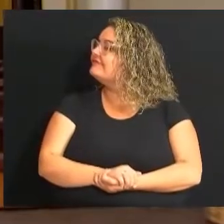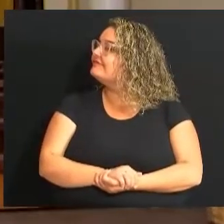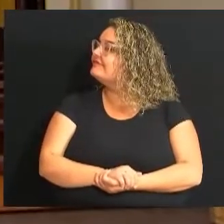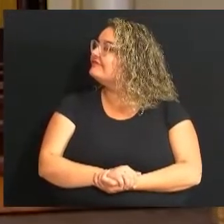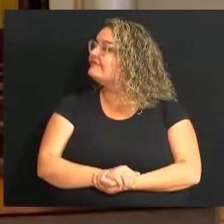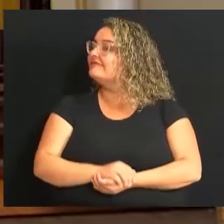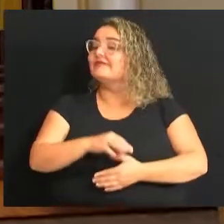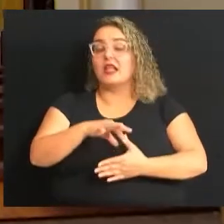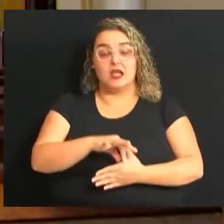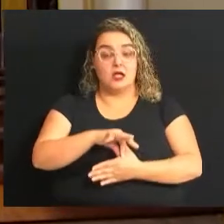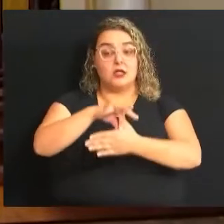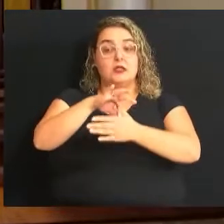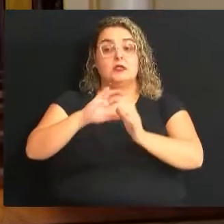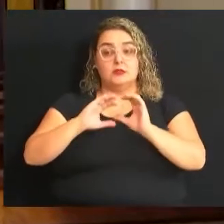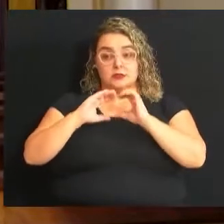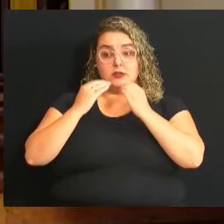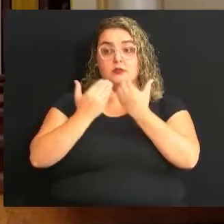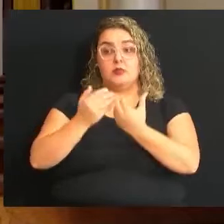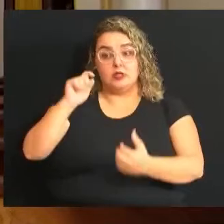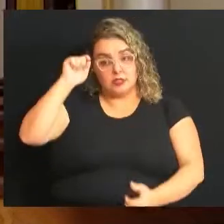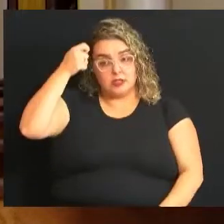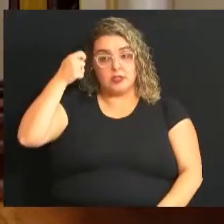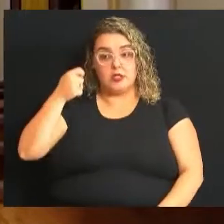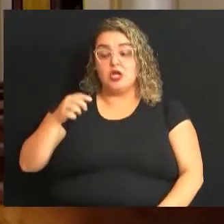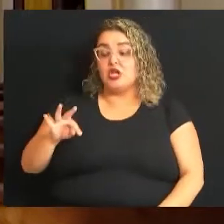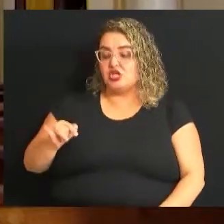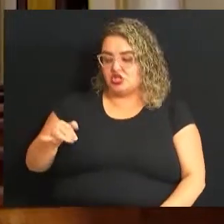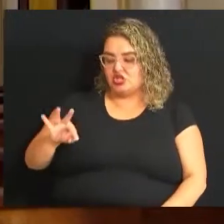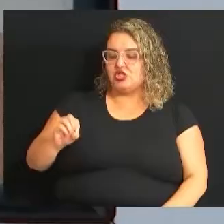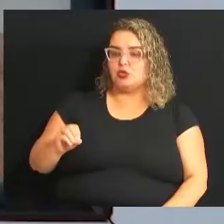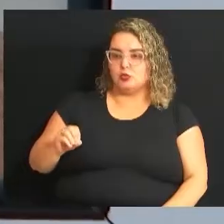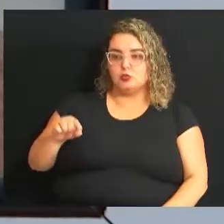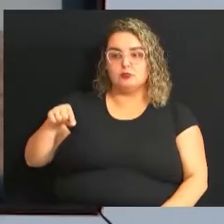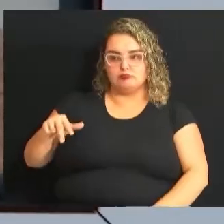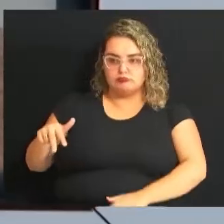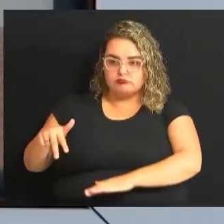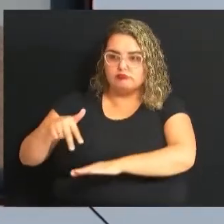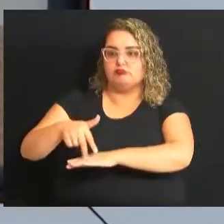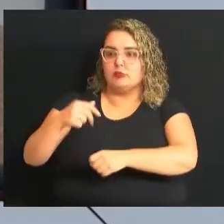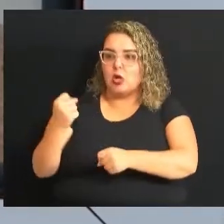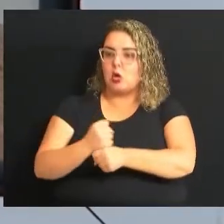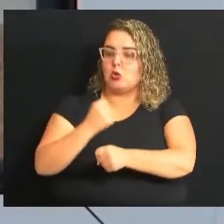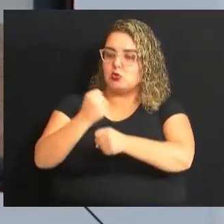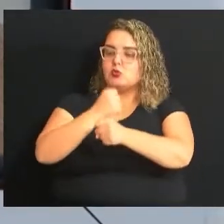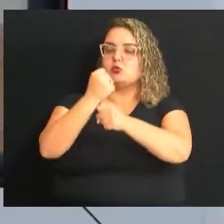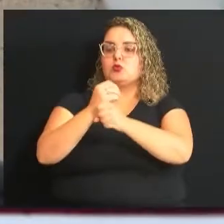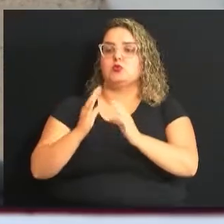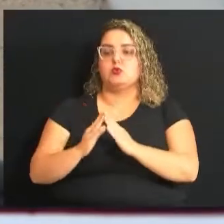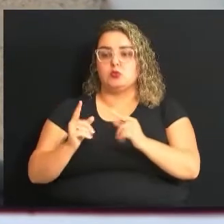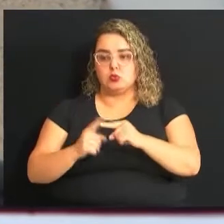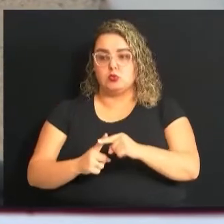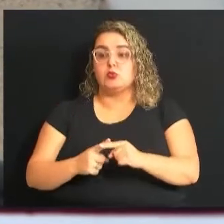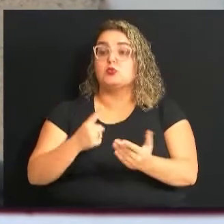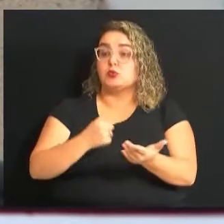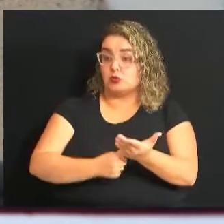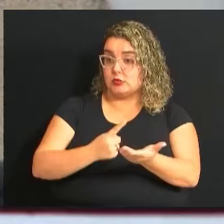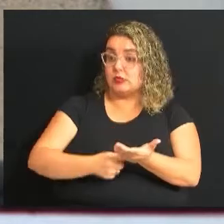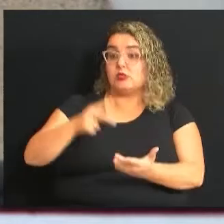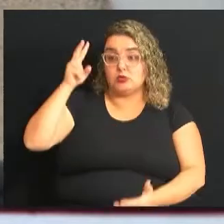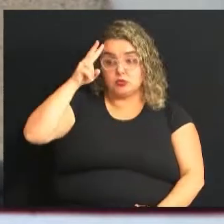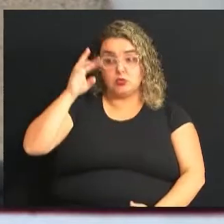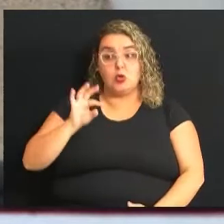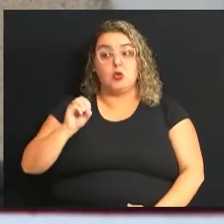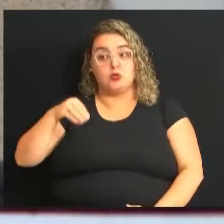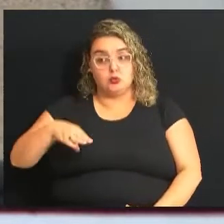Líder da comunidade negra, ele assume a frente da construção da igreja. Nos registros históricos tombados